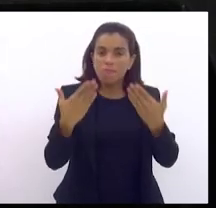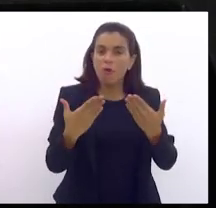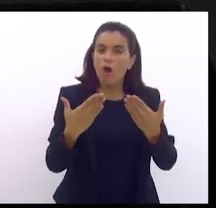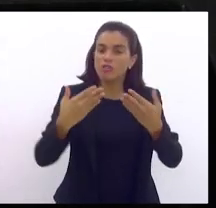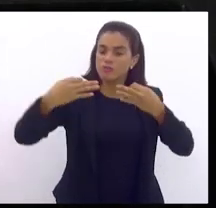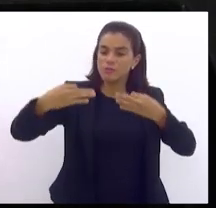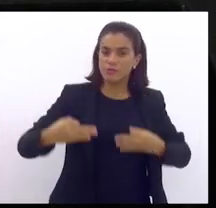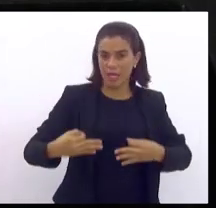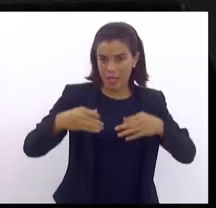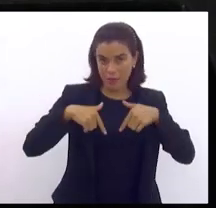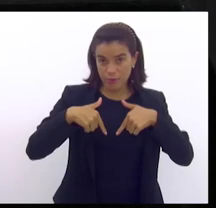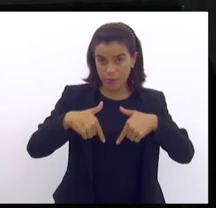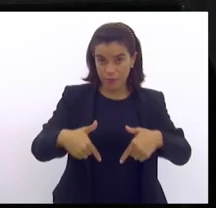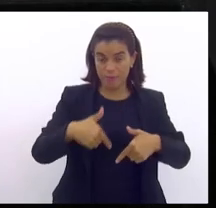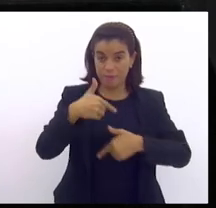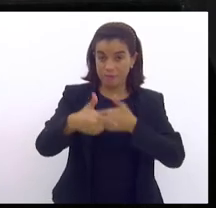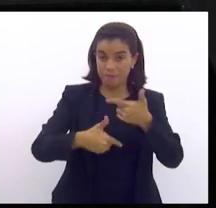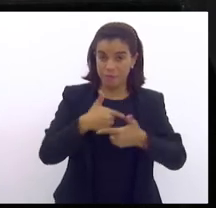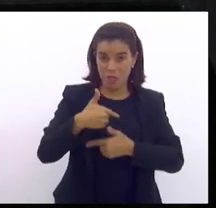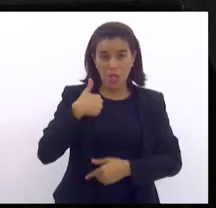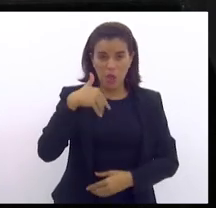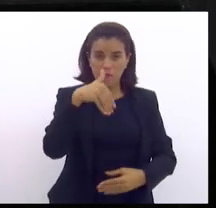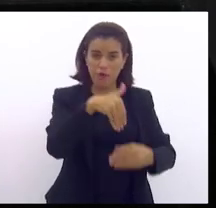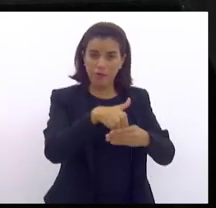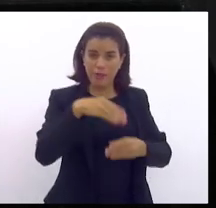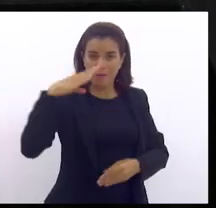que ser. Eu votei em Bolsonaro.